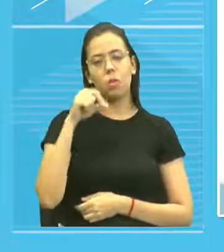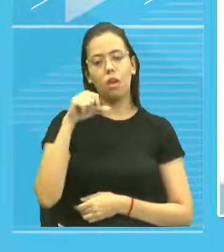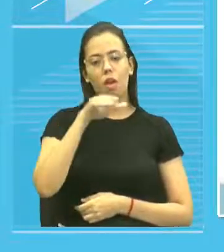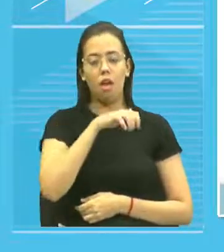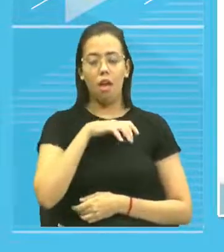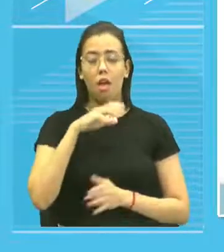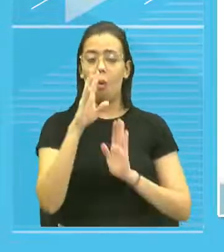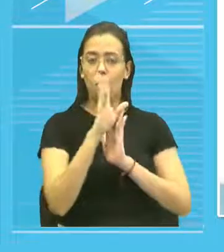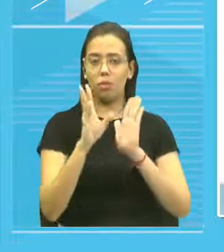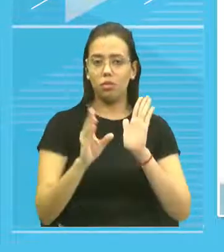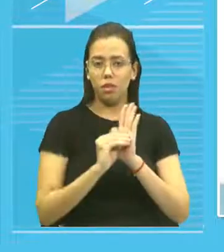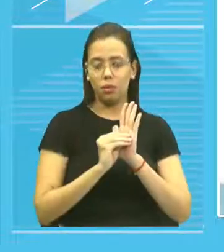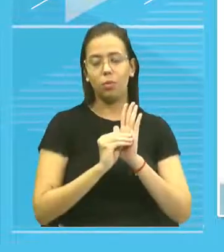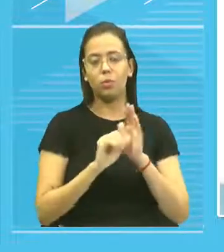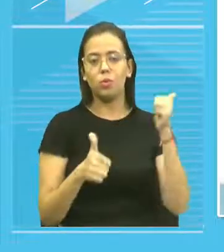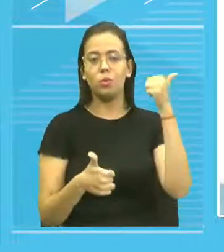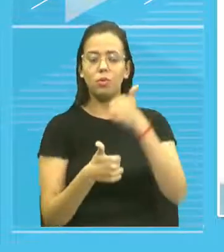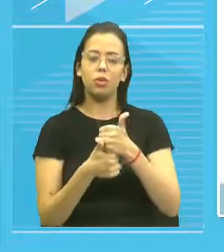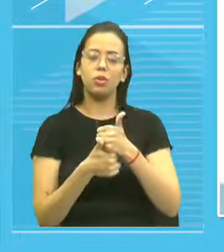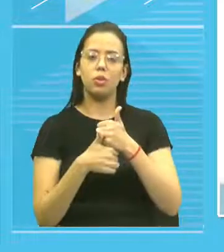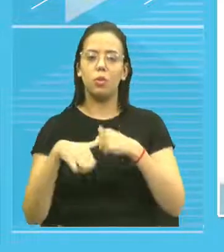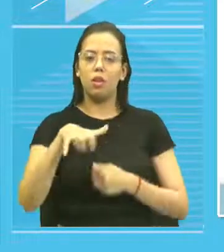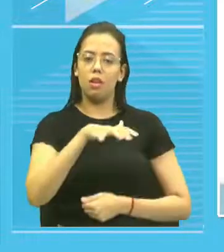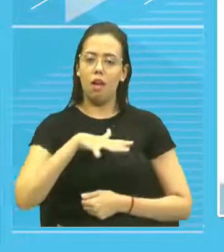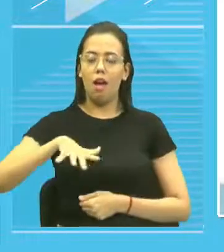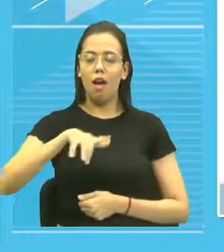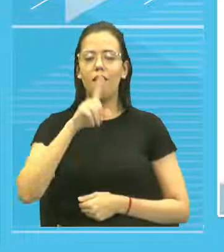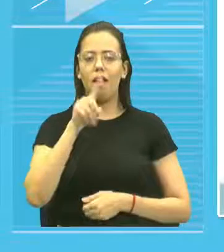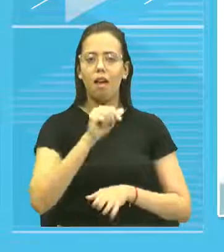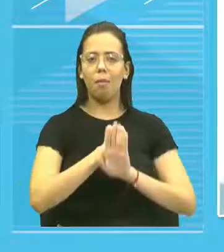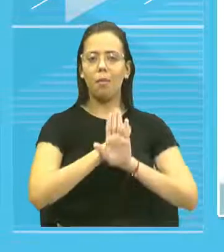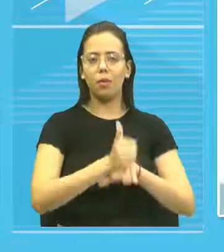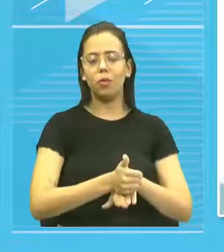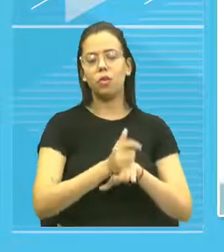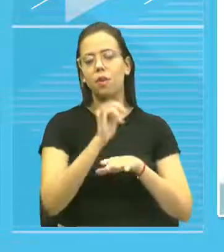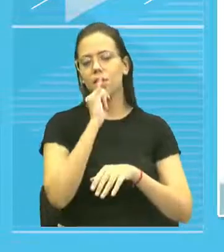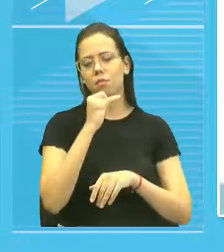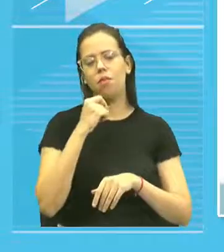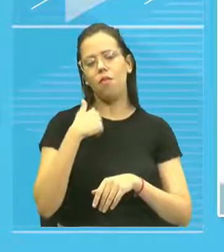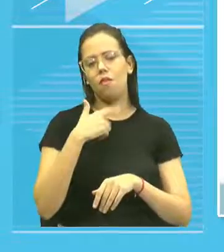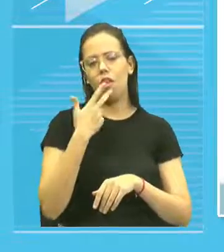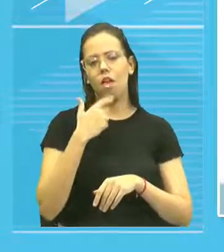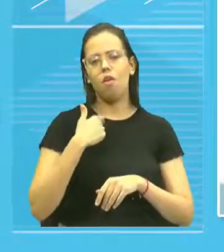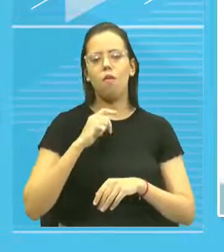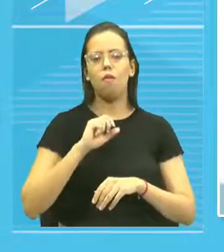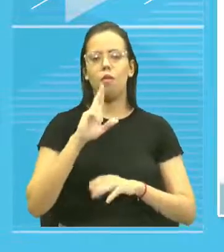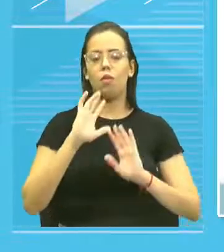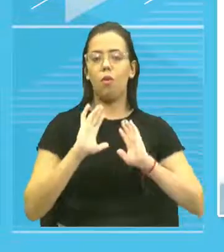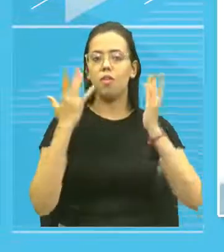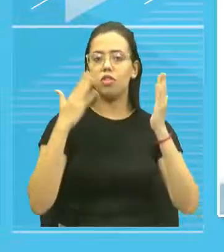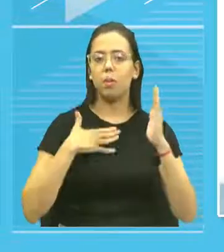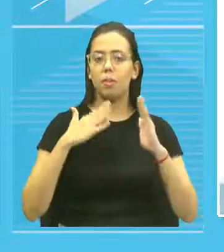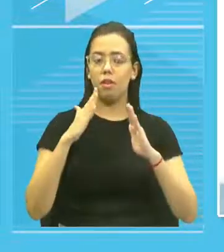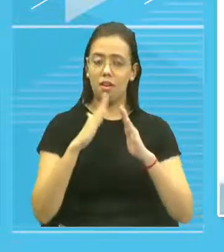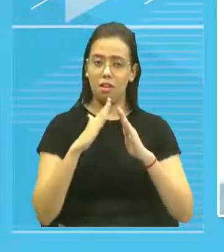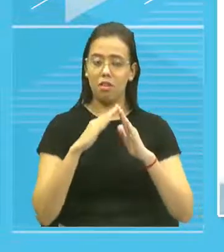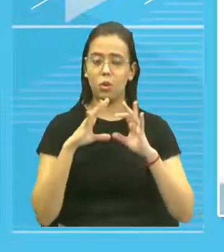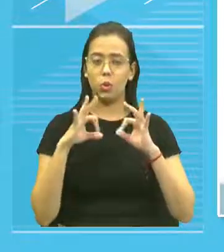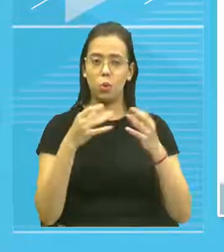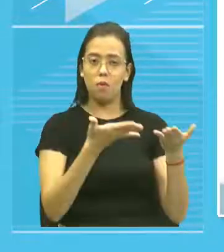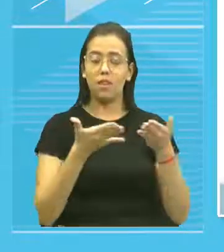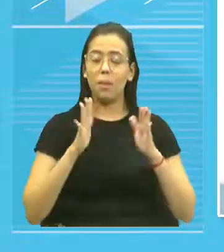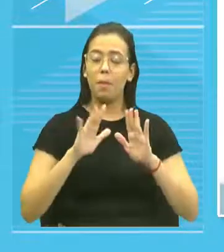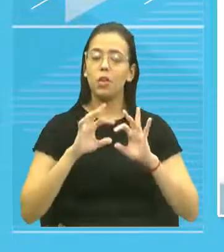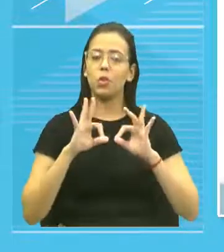continente e o que é isso hora mais uma metonímia a passar um bolo dá uma festa lá em casa todos estão convidados podem e vão colaborar com o